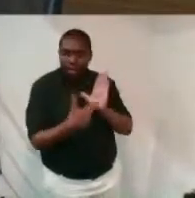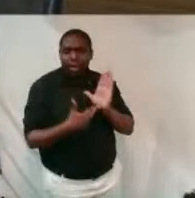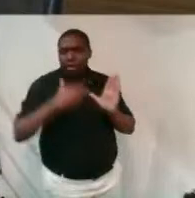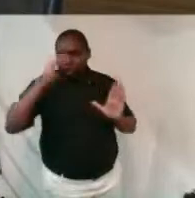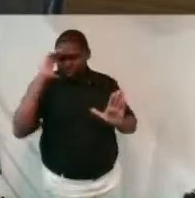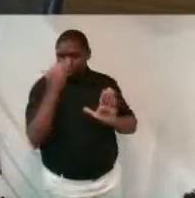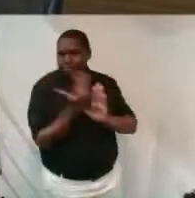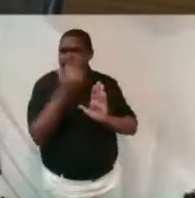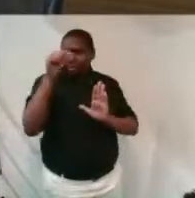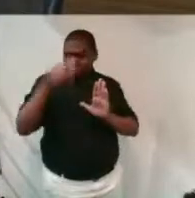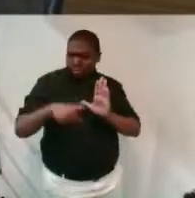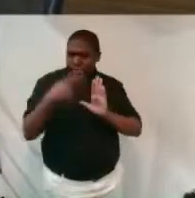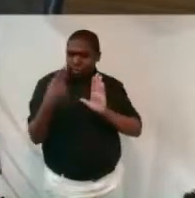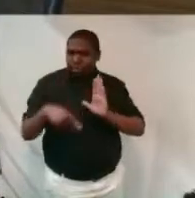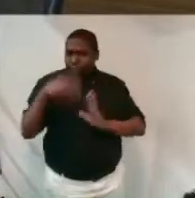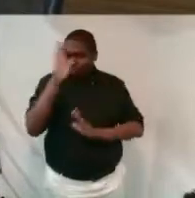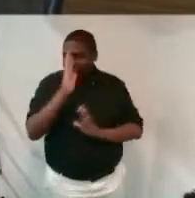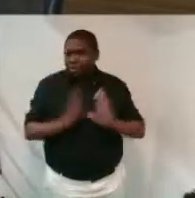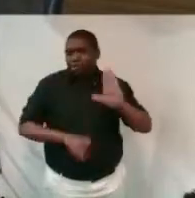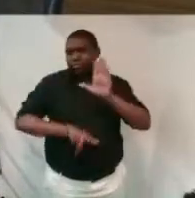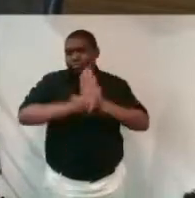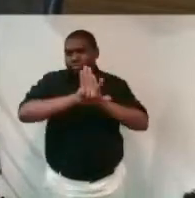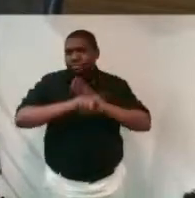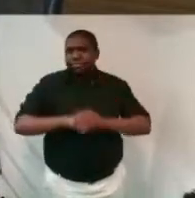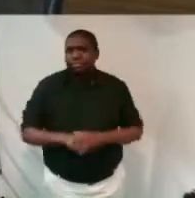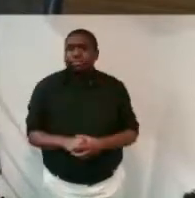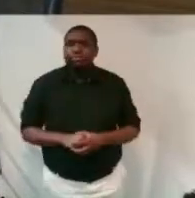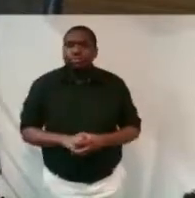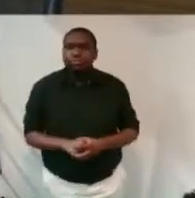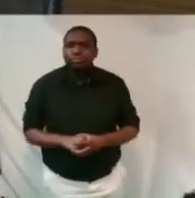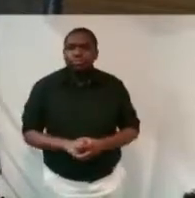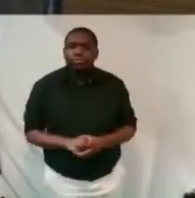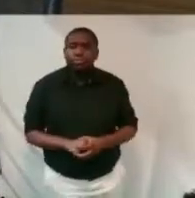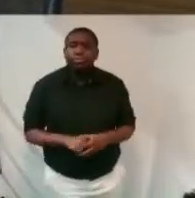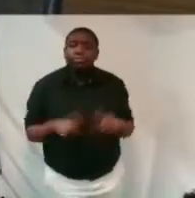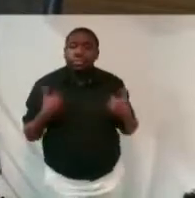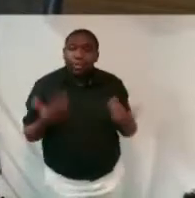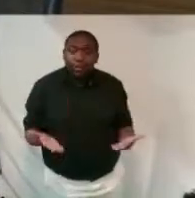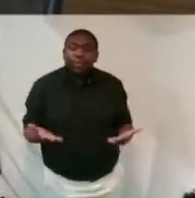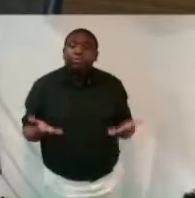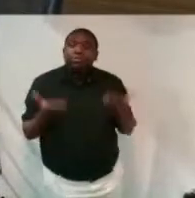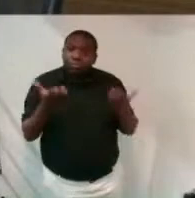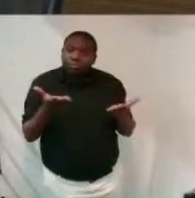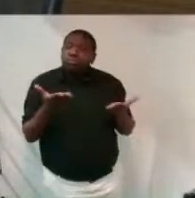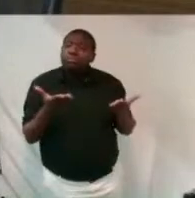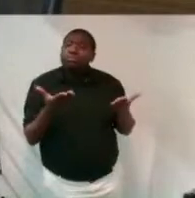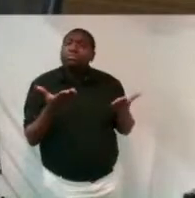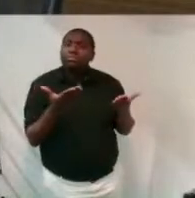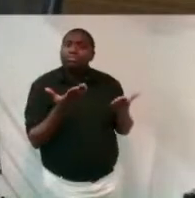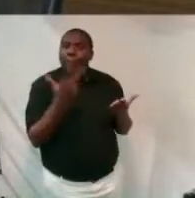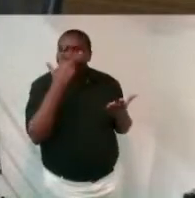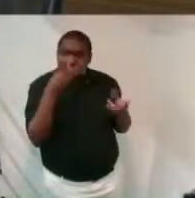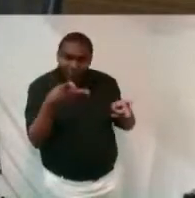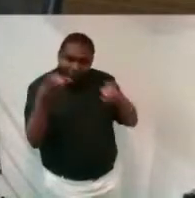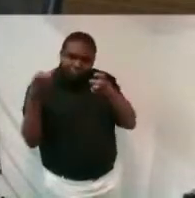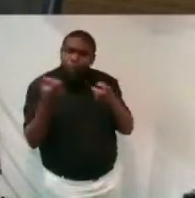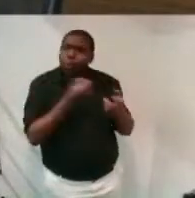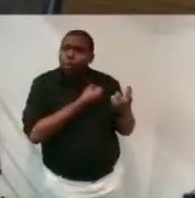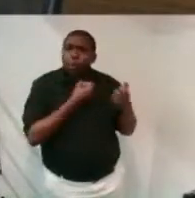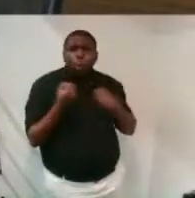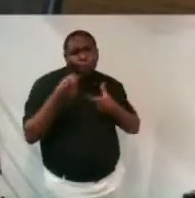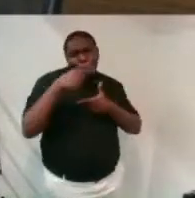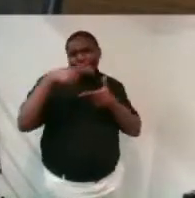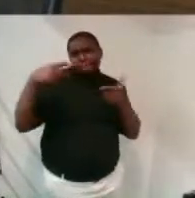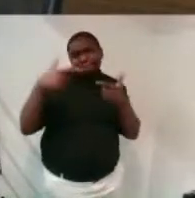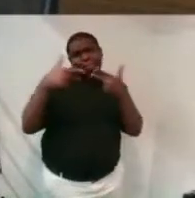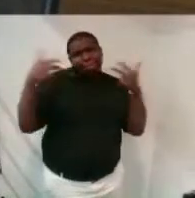legislação brasileira. E aí, com essa preocupação, com esses números, nós criamos então